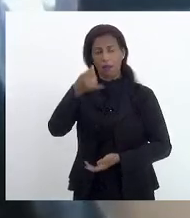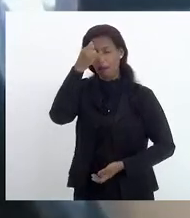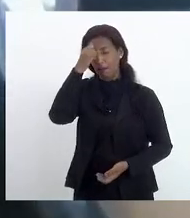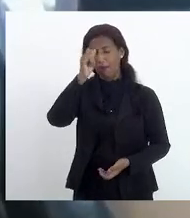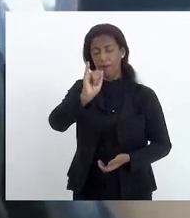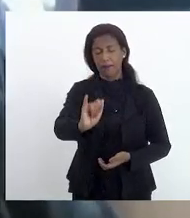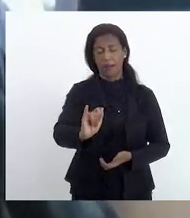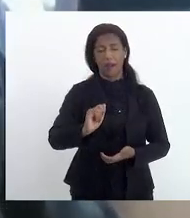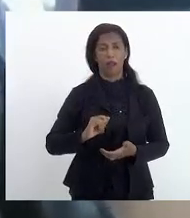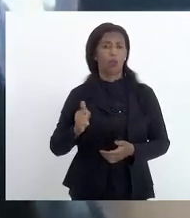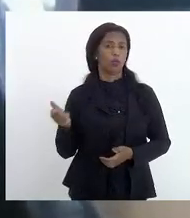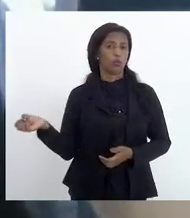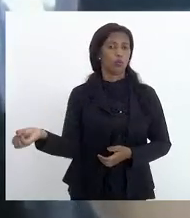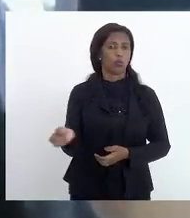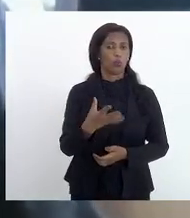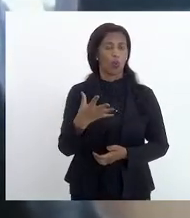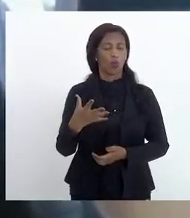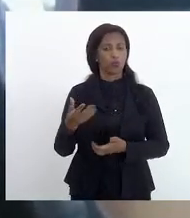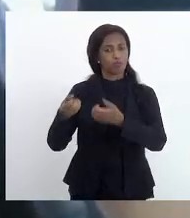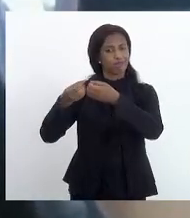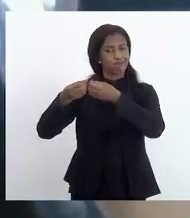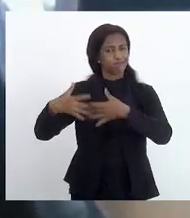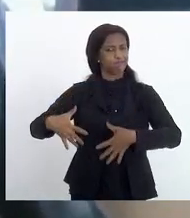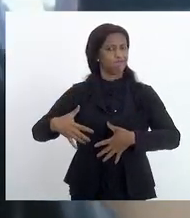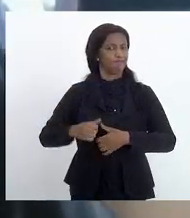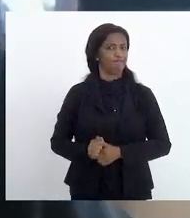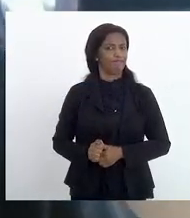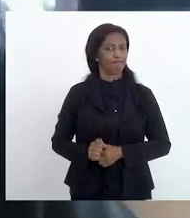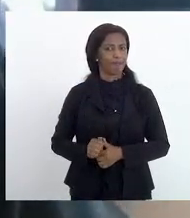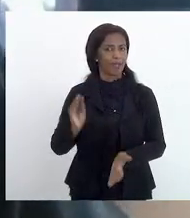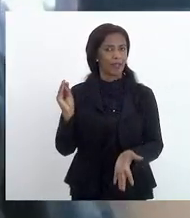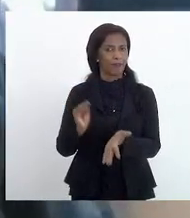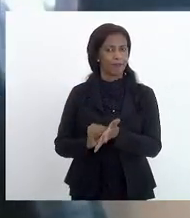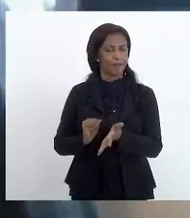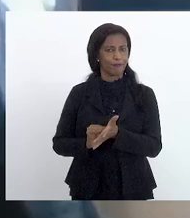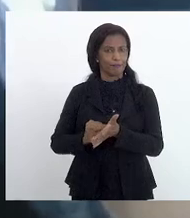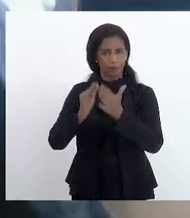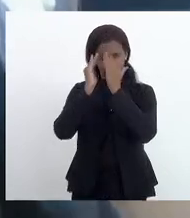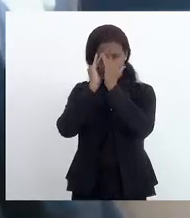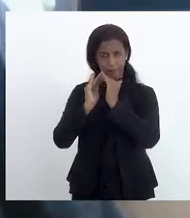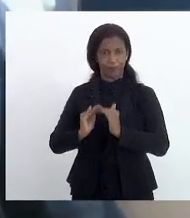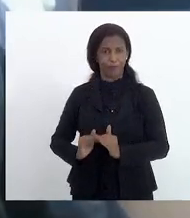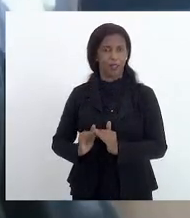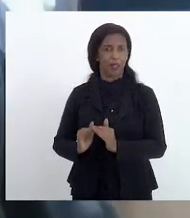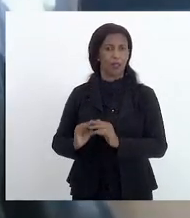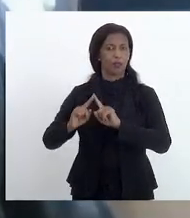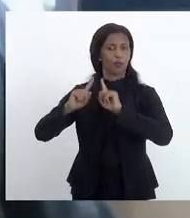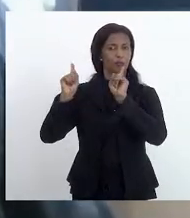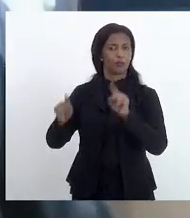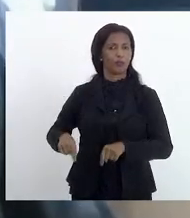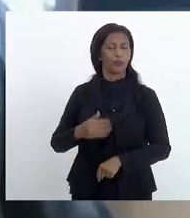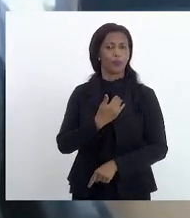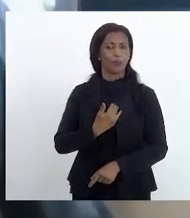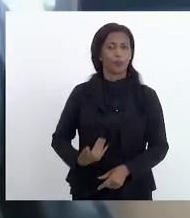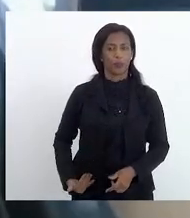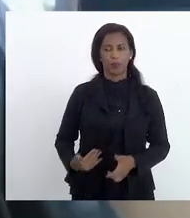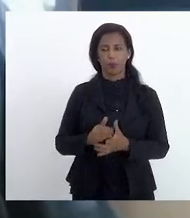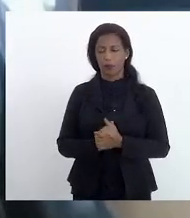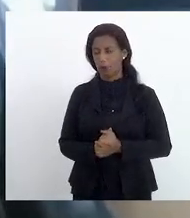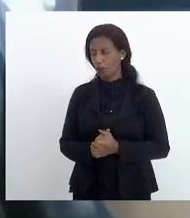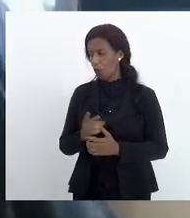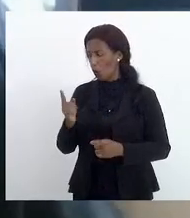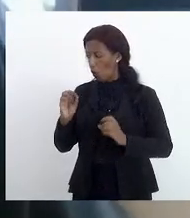evitar novos prejuízos, evitar o desmerecimento da função pública ou